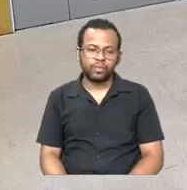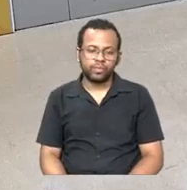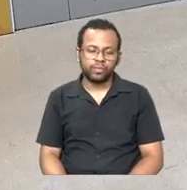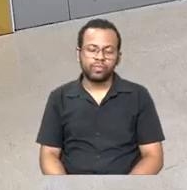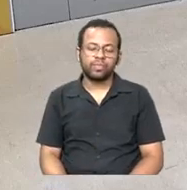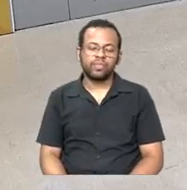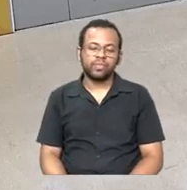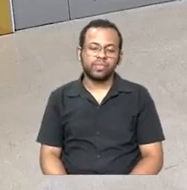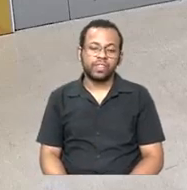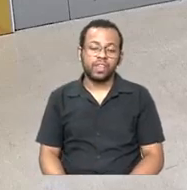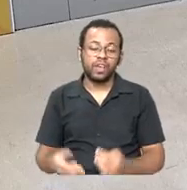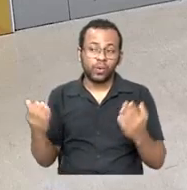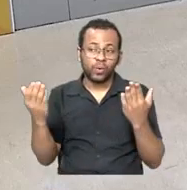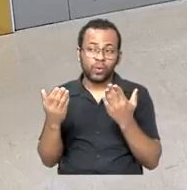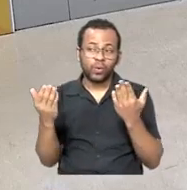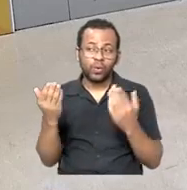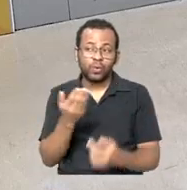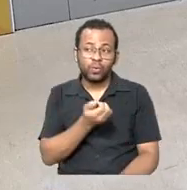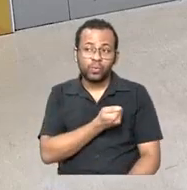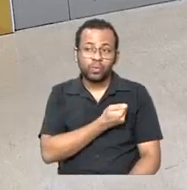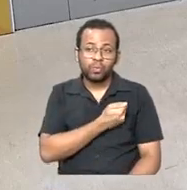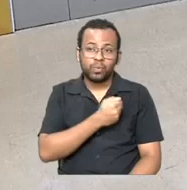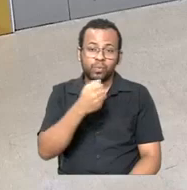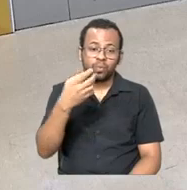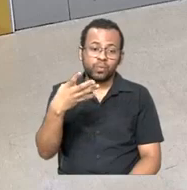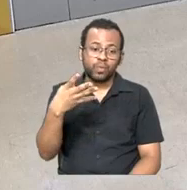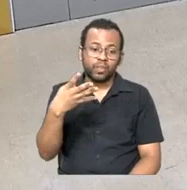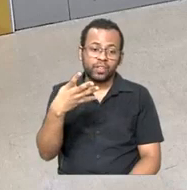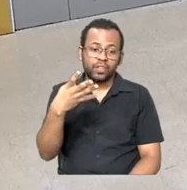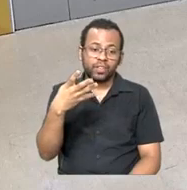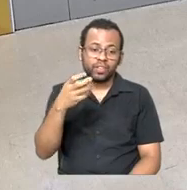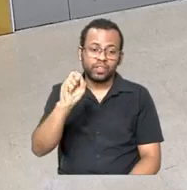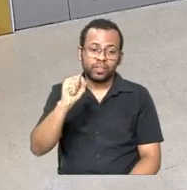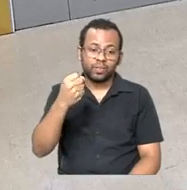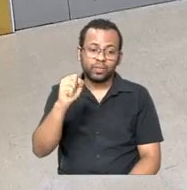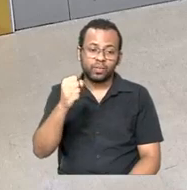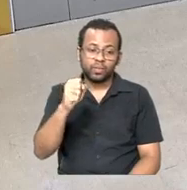vamos lá que o 48 saiu agora 48